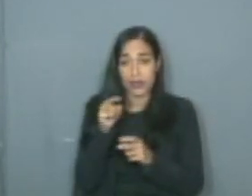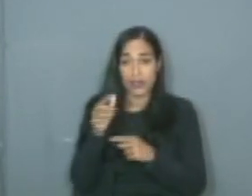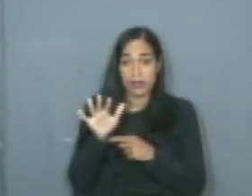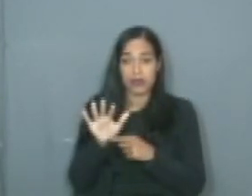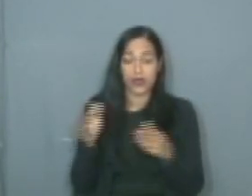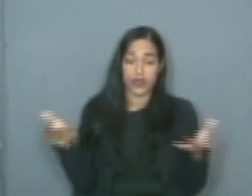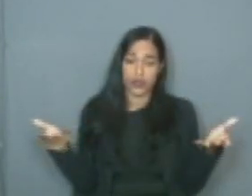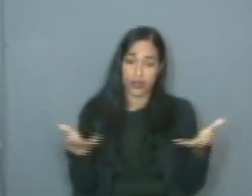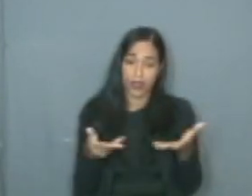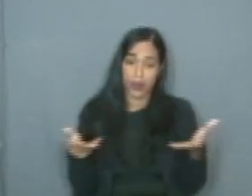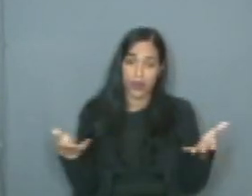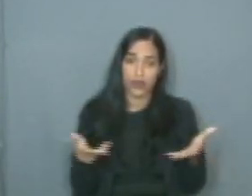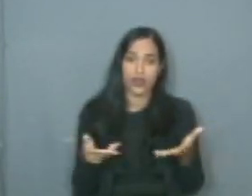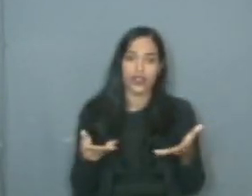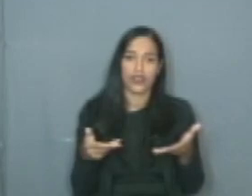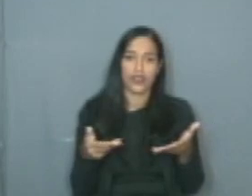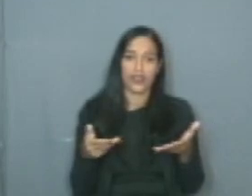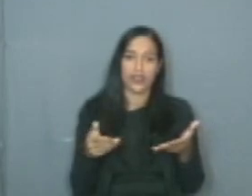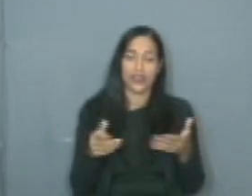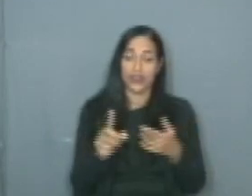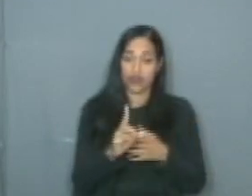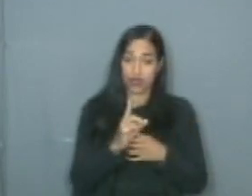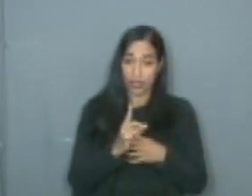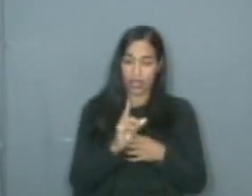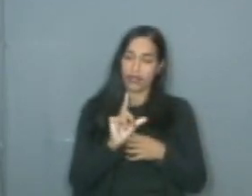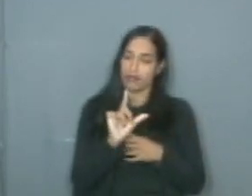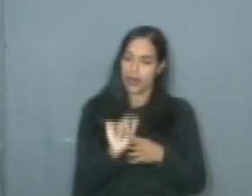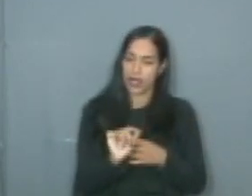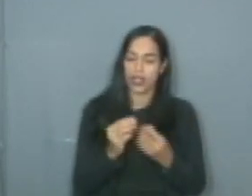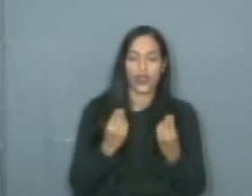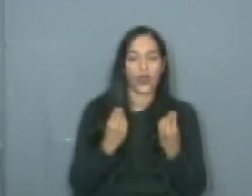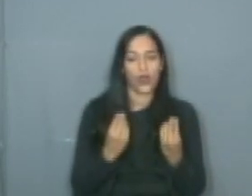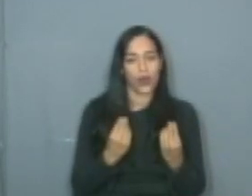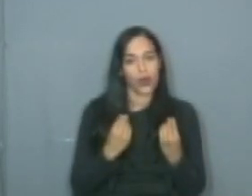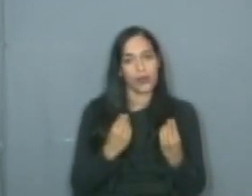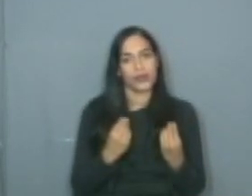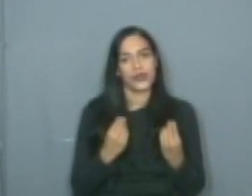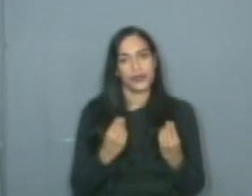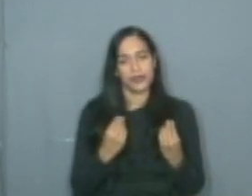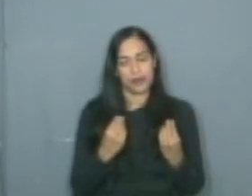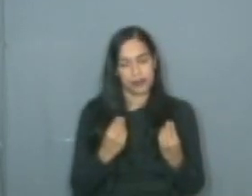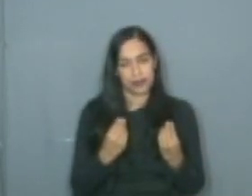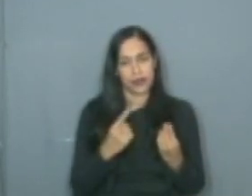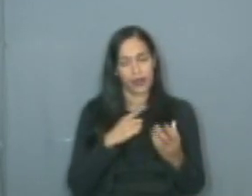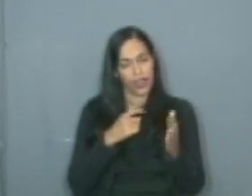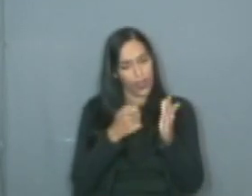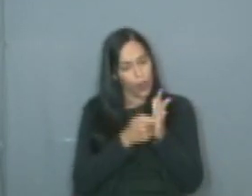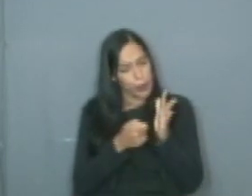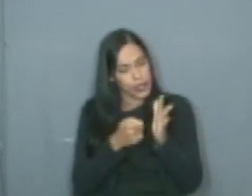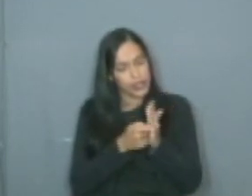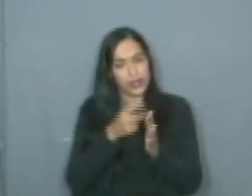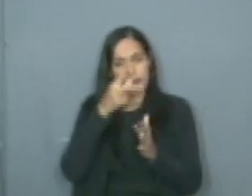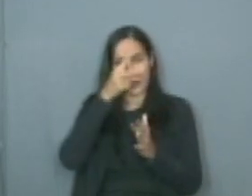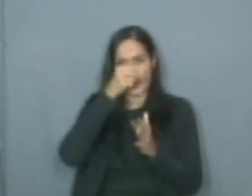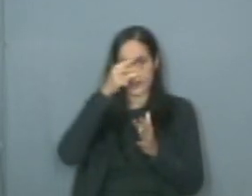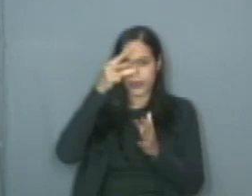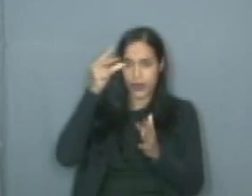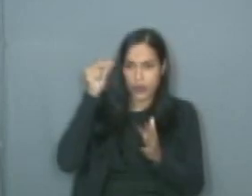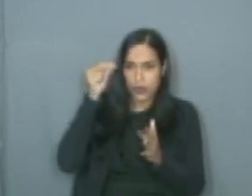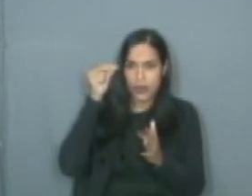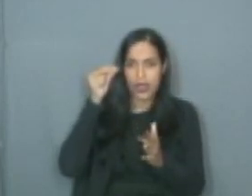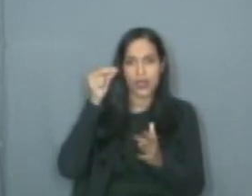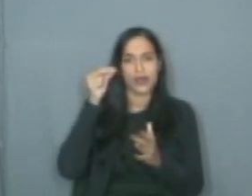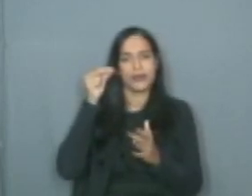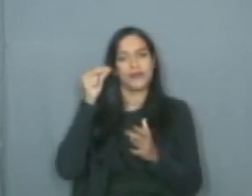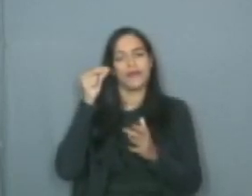hoje do momento de chegada e o momento de saída, como esse transporte que tem essa obrigação da prefeitura de fazer